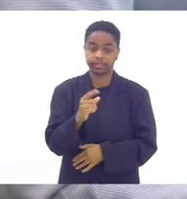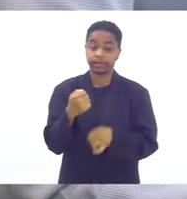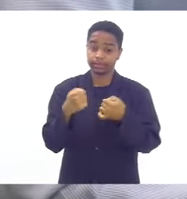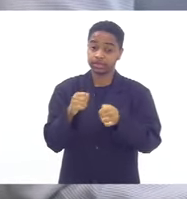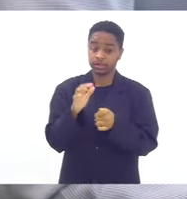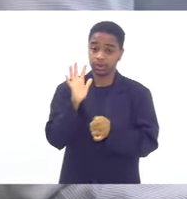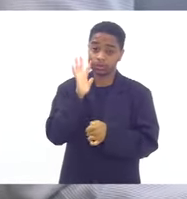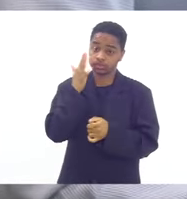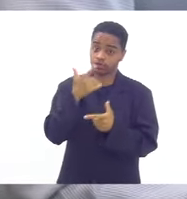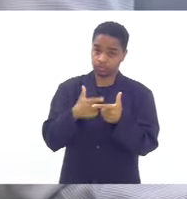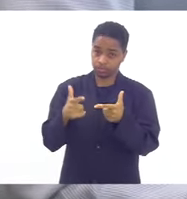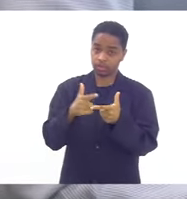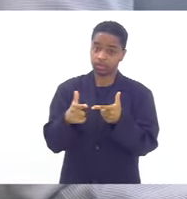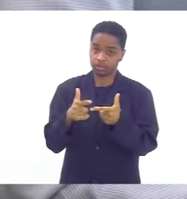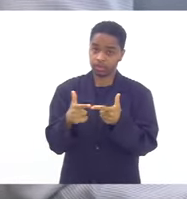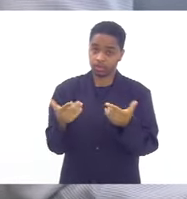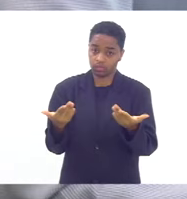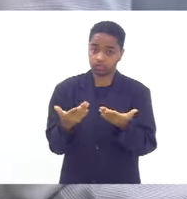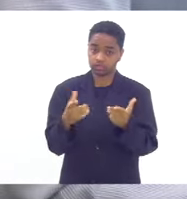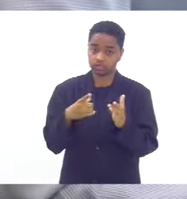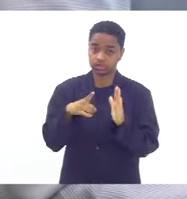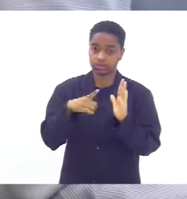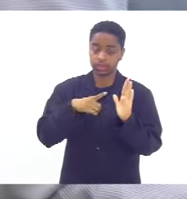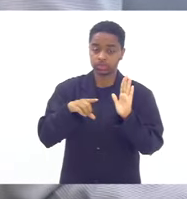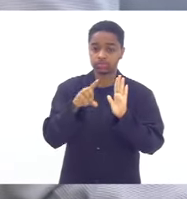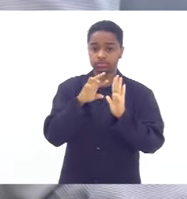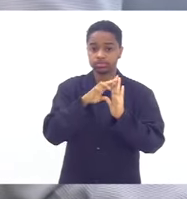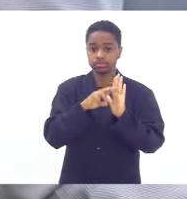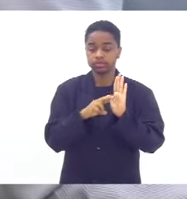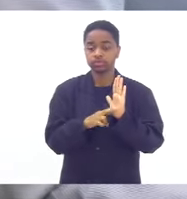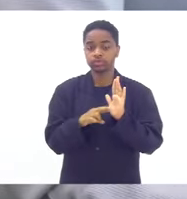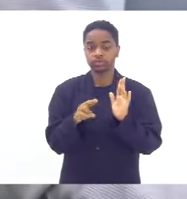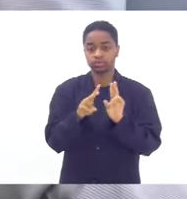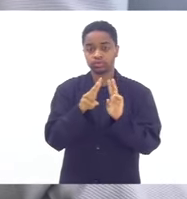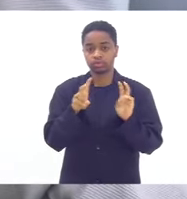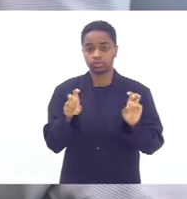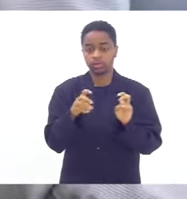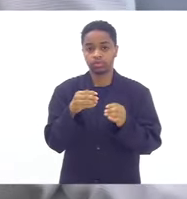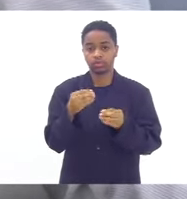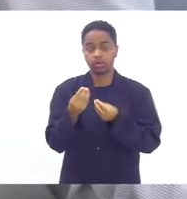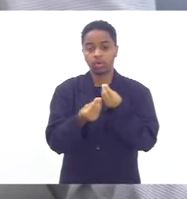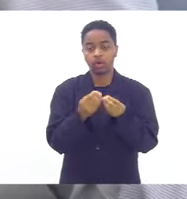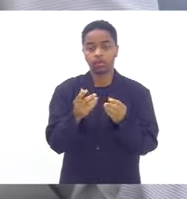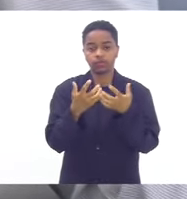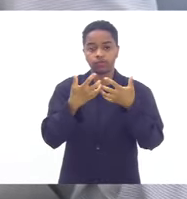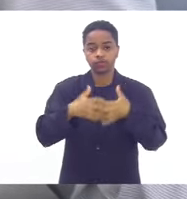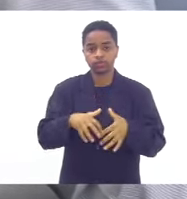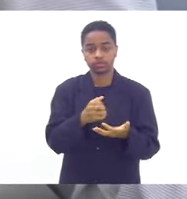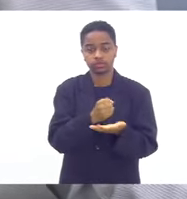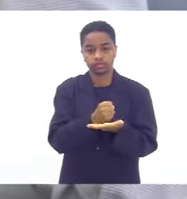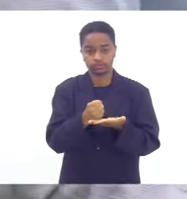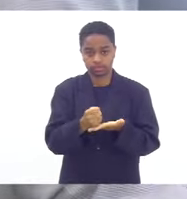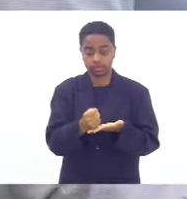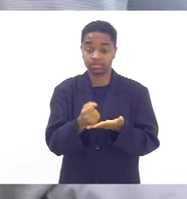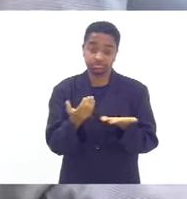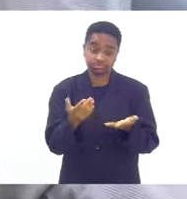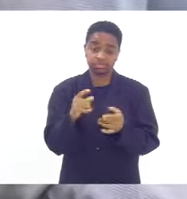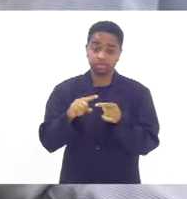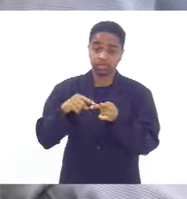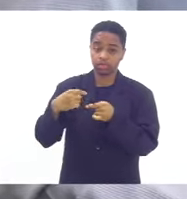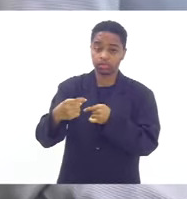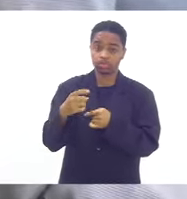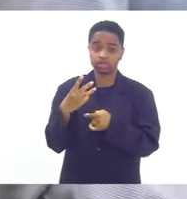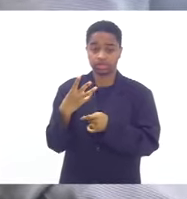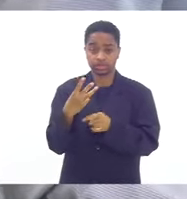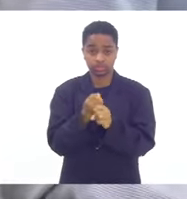hoje existe de regulação, de atendimento regulatório à concessão, daqui a 3, 4, 5 anos, o